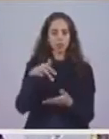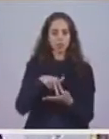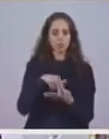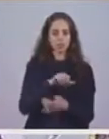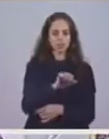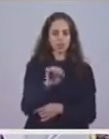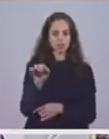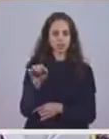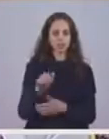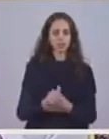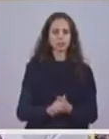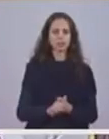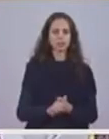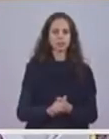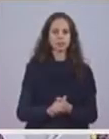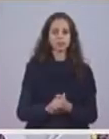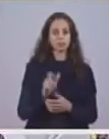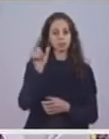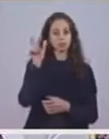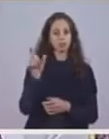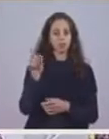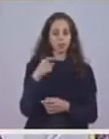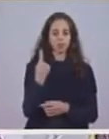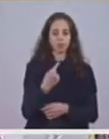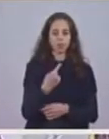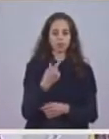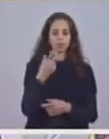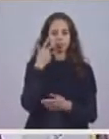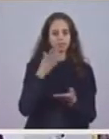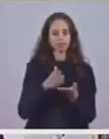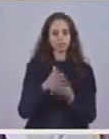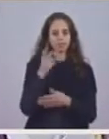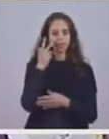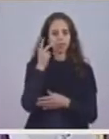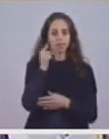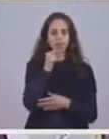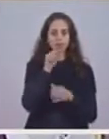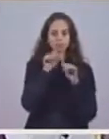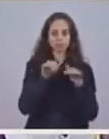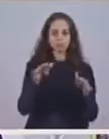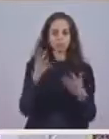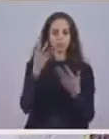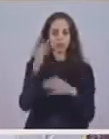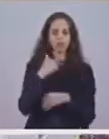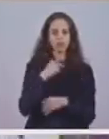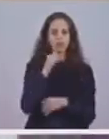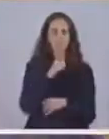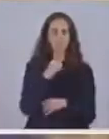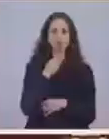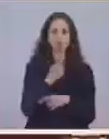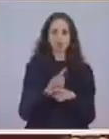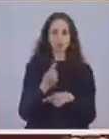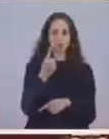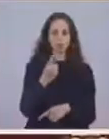presença. Com eles também nós proclamamos na terra a vossa glória, cantando numa só